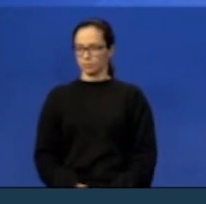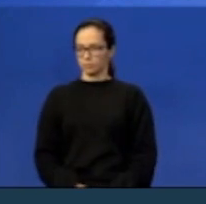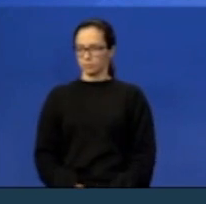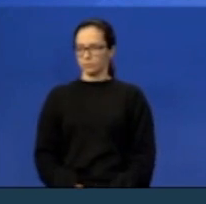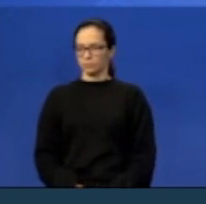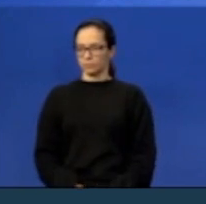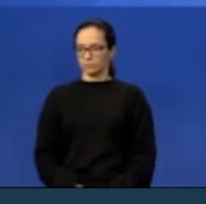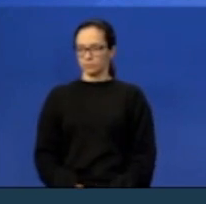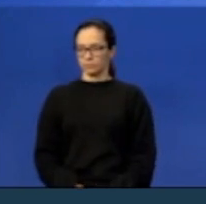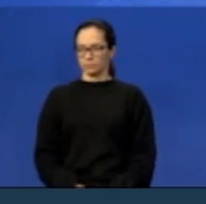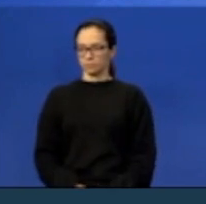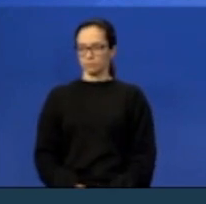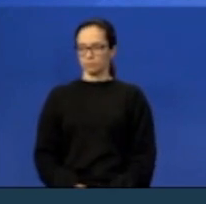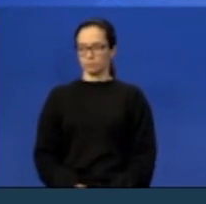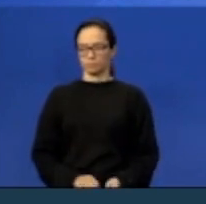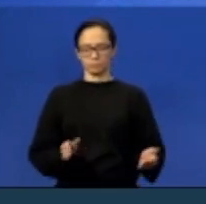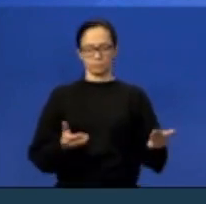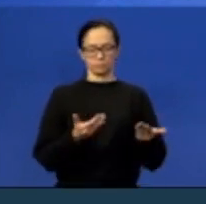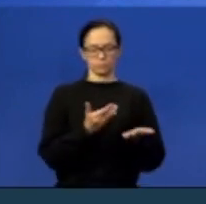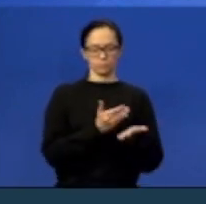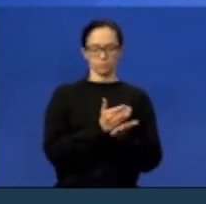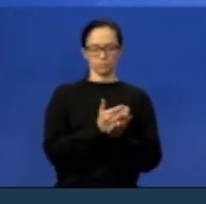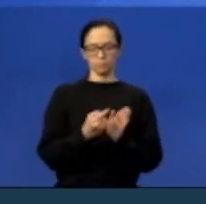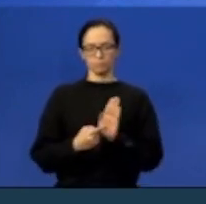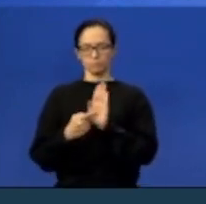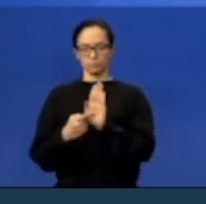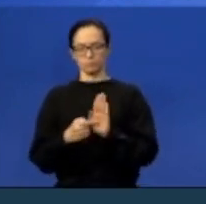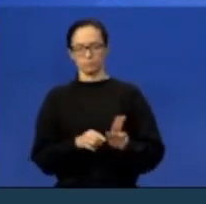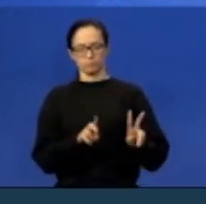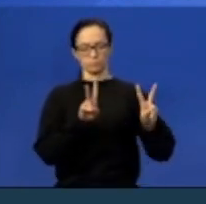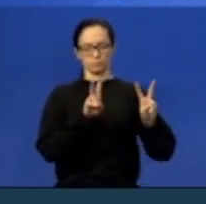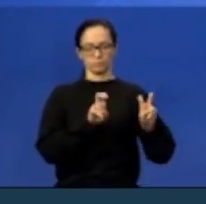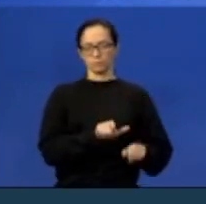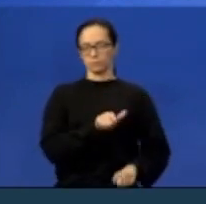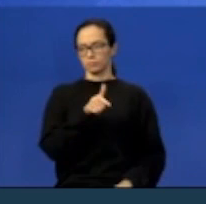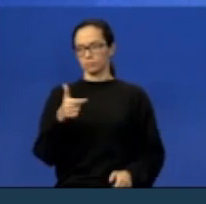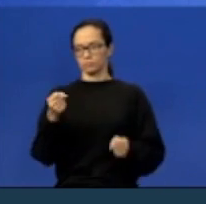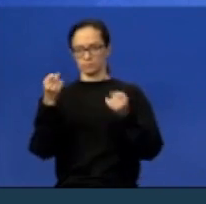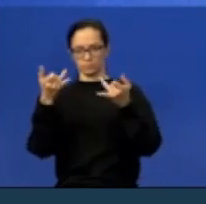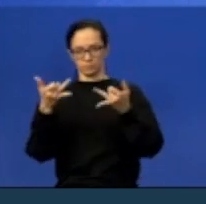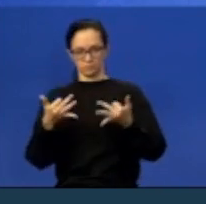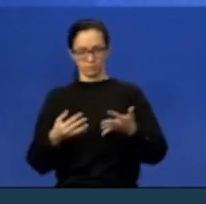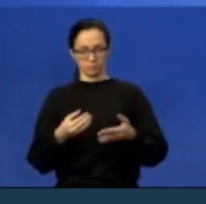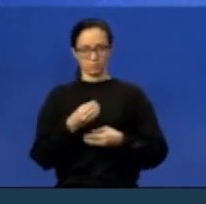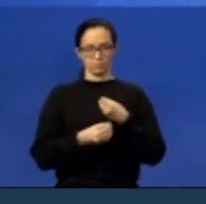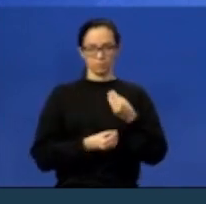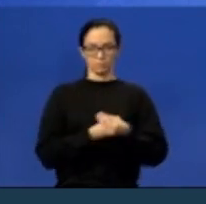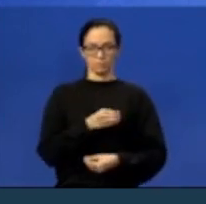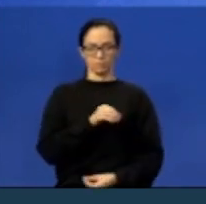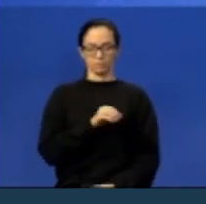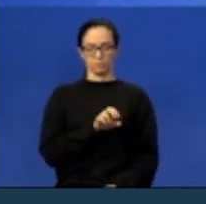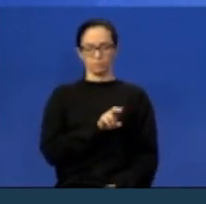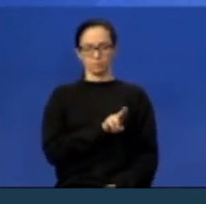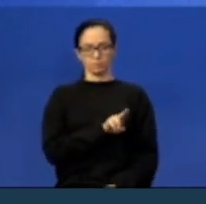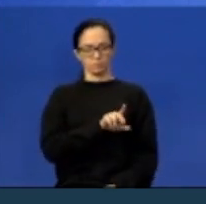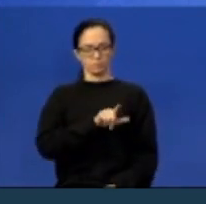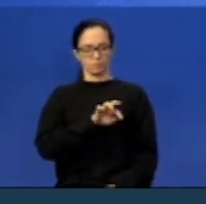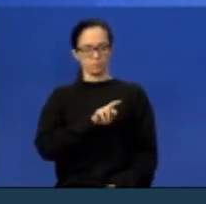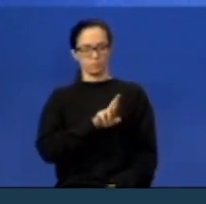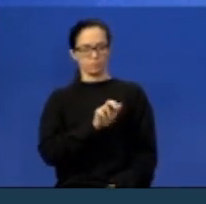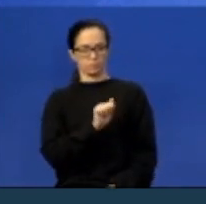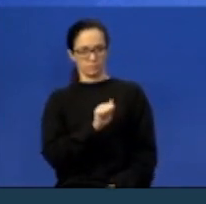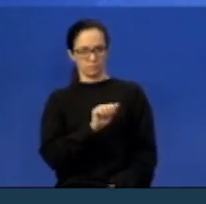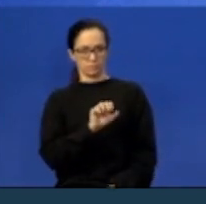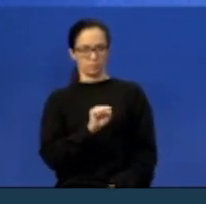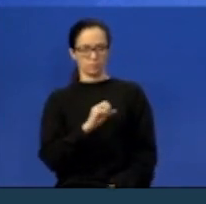Nós agora vamos dar início a um outro tema, que é o da ultrassonografia, né? Então, a ultrassonografia é um outro método de